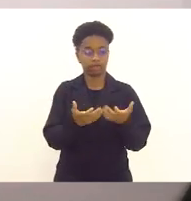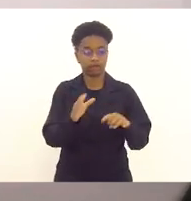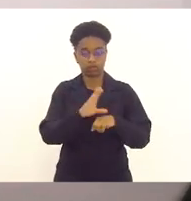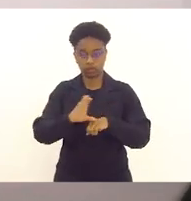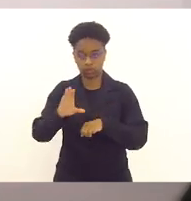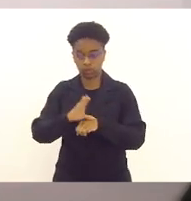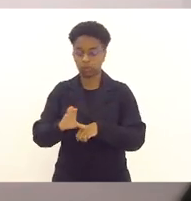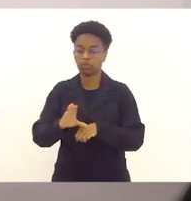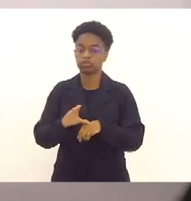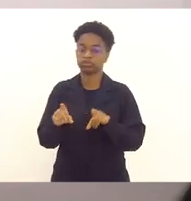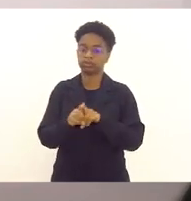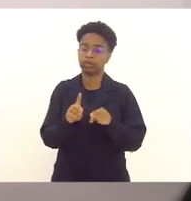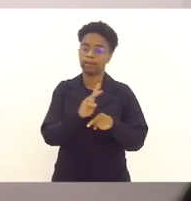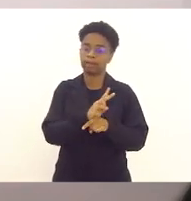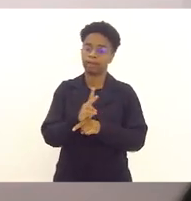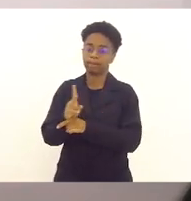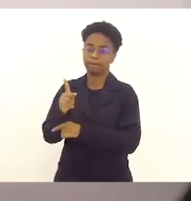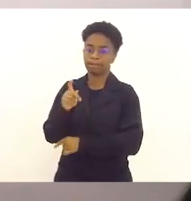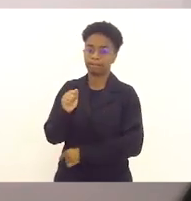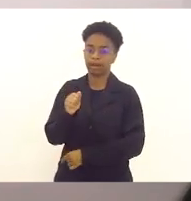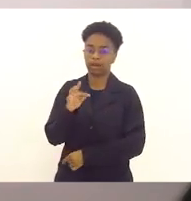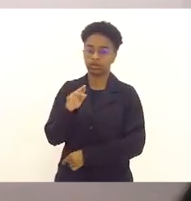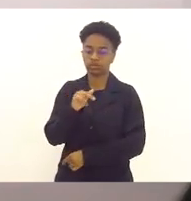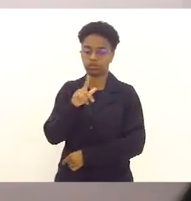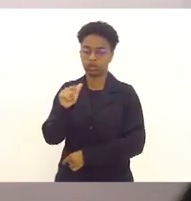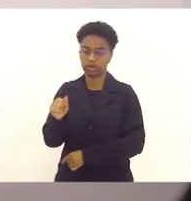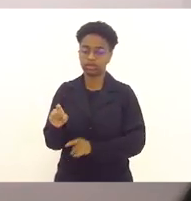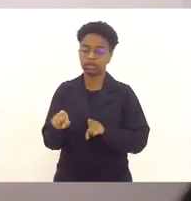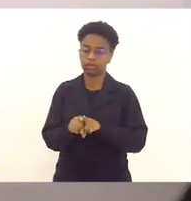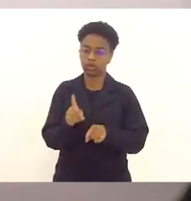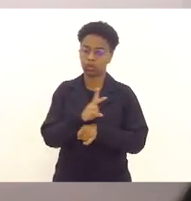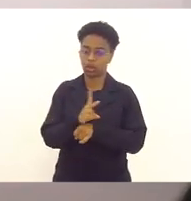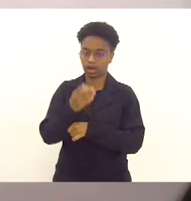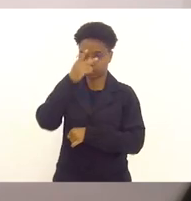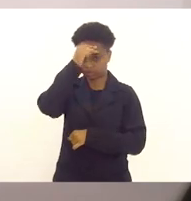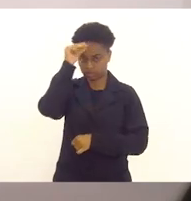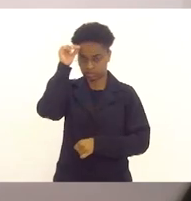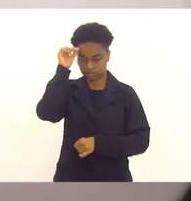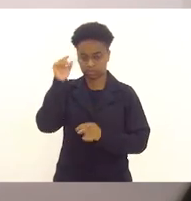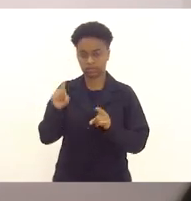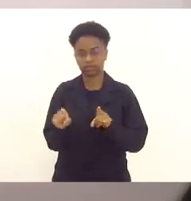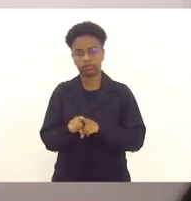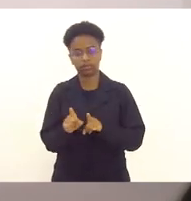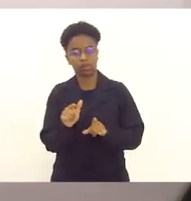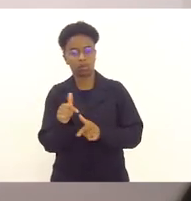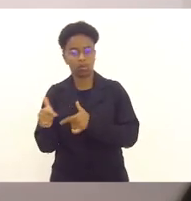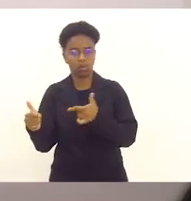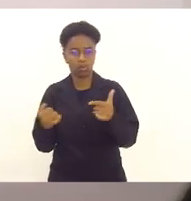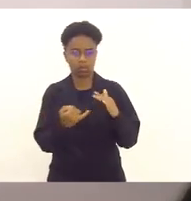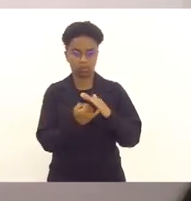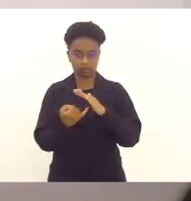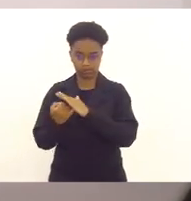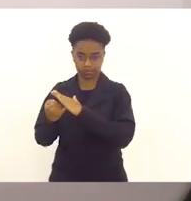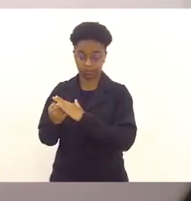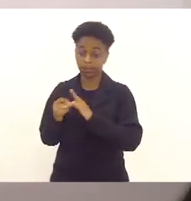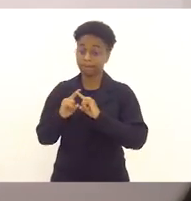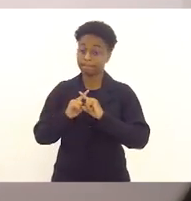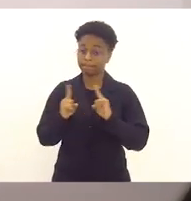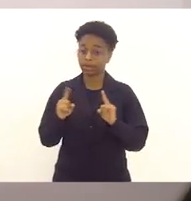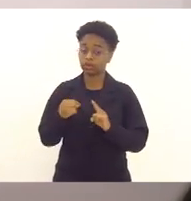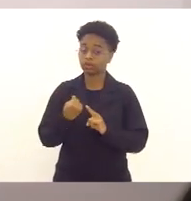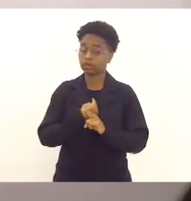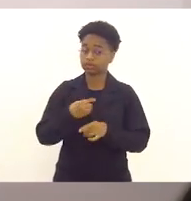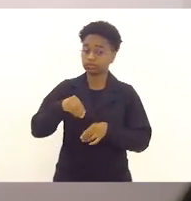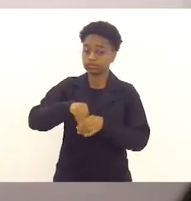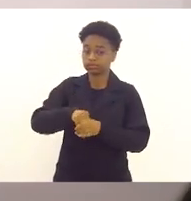Patrulha por exemplo Lá na guarda municipal em outras instituições e a gente faz isso